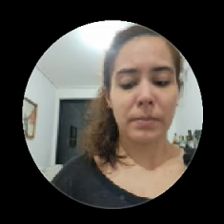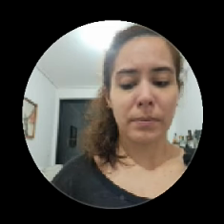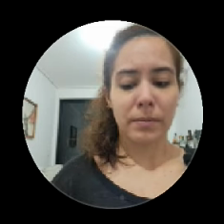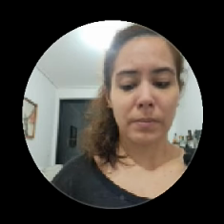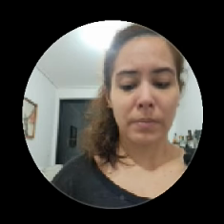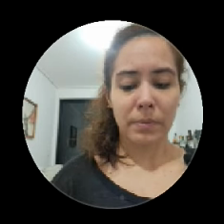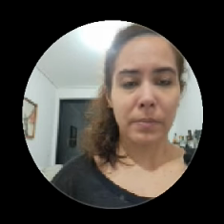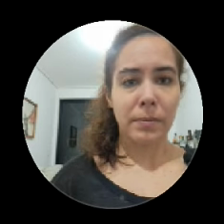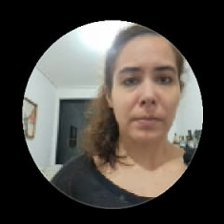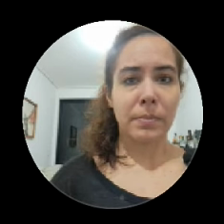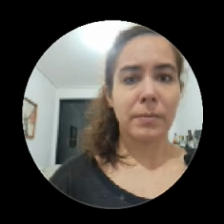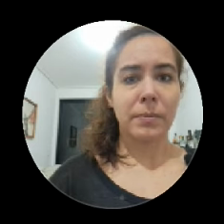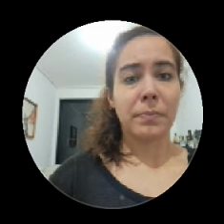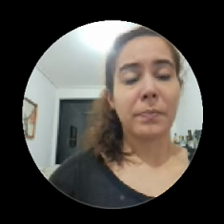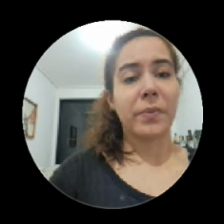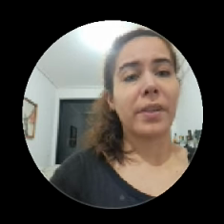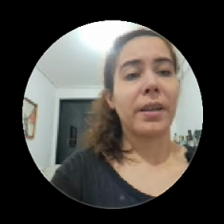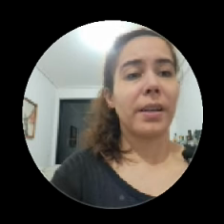deixando.